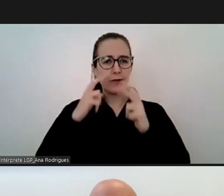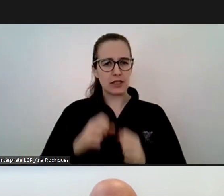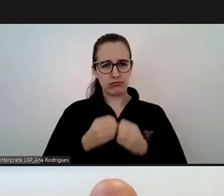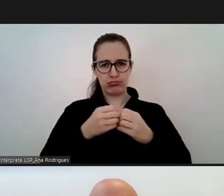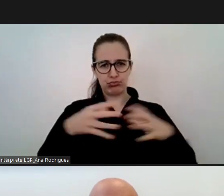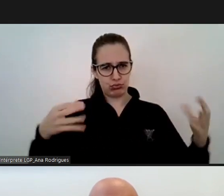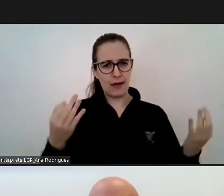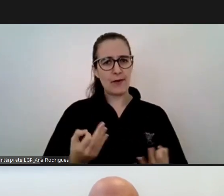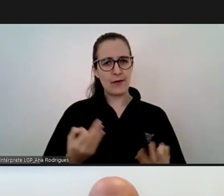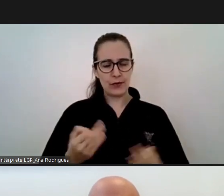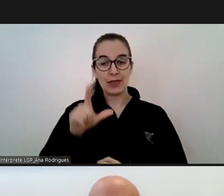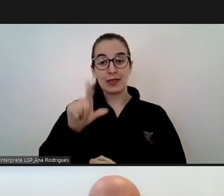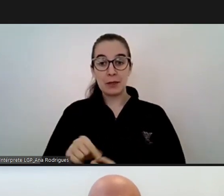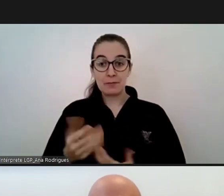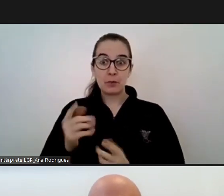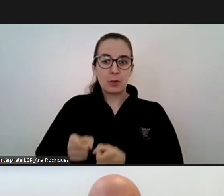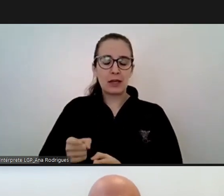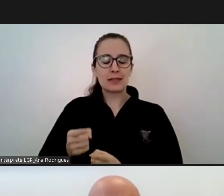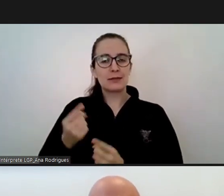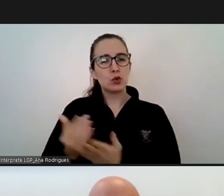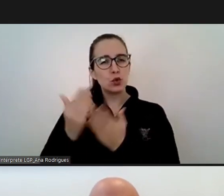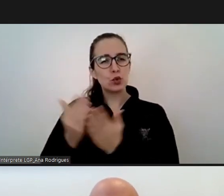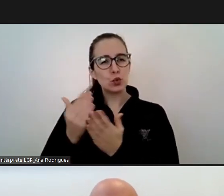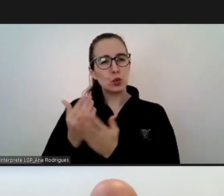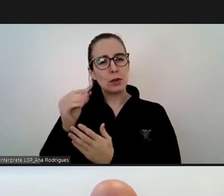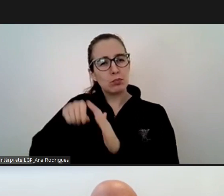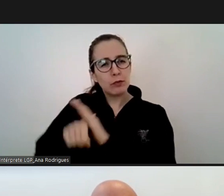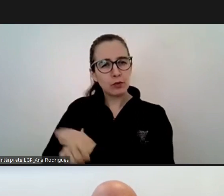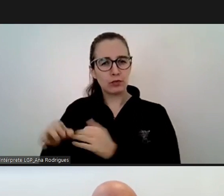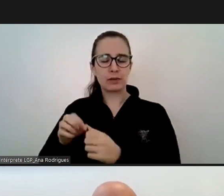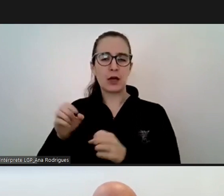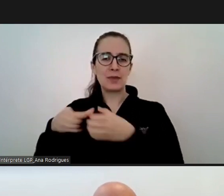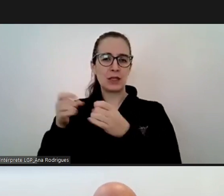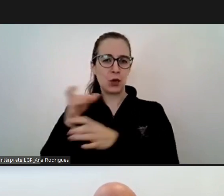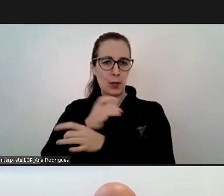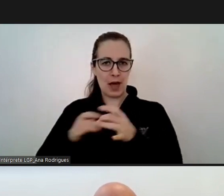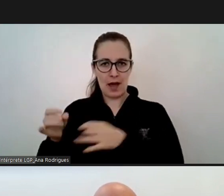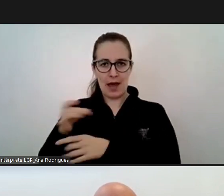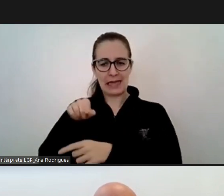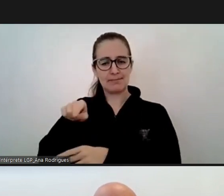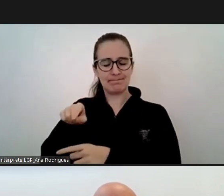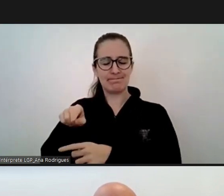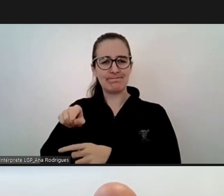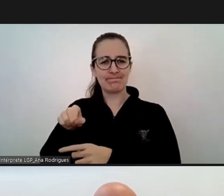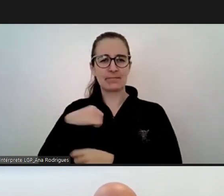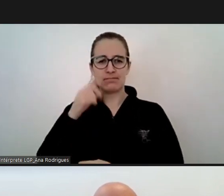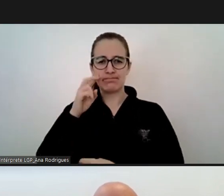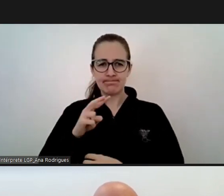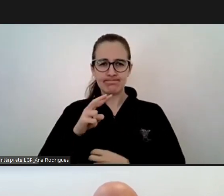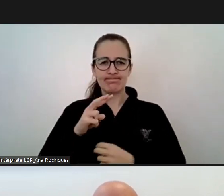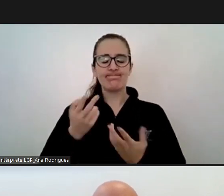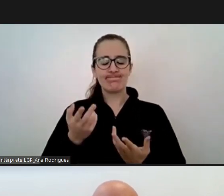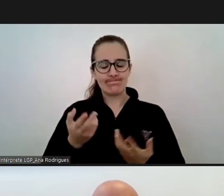objeto daquilo que é o estudo por parte da Comissão Europeia em que encontramos a conclusão de